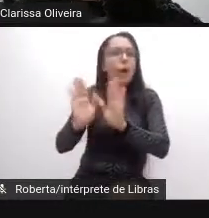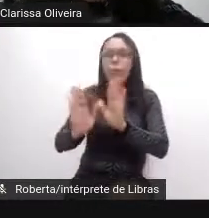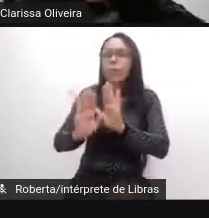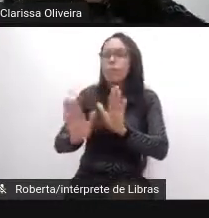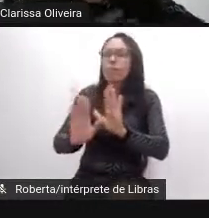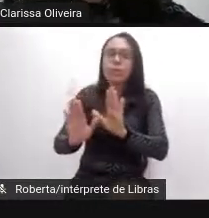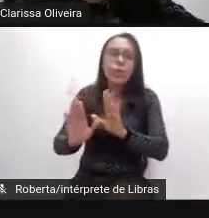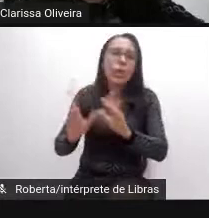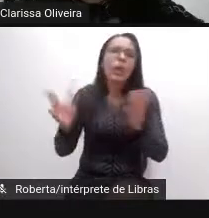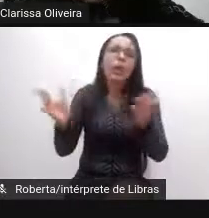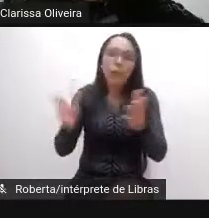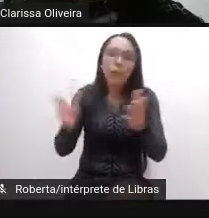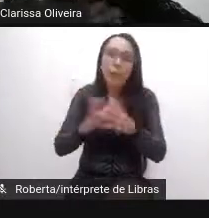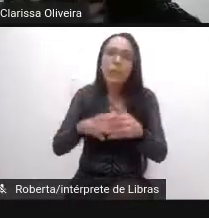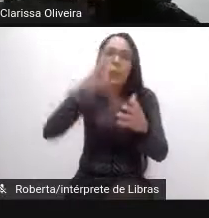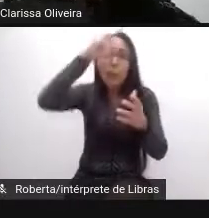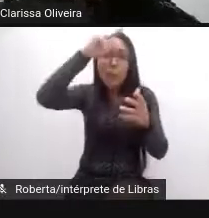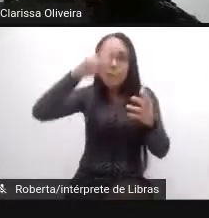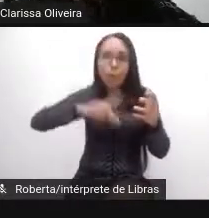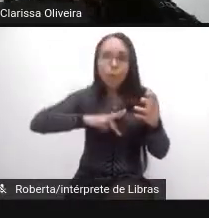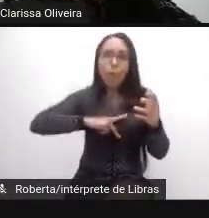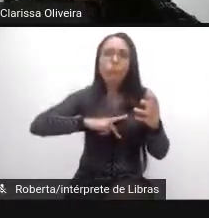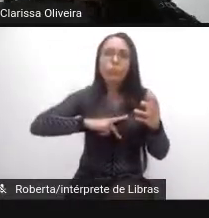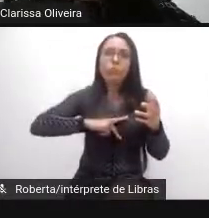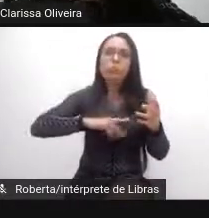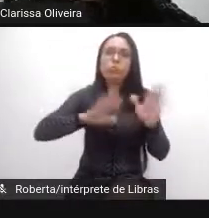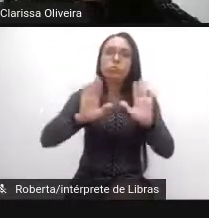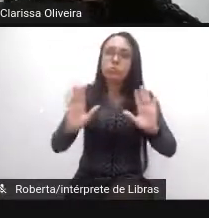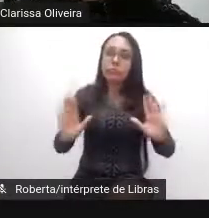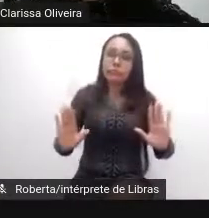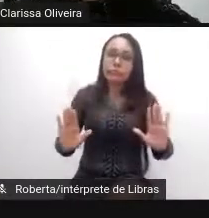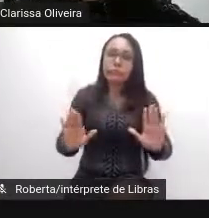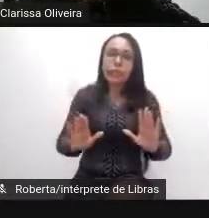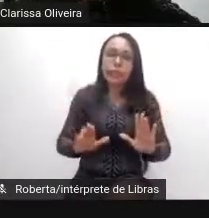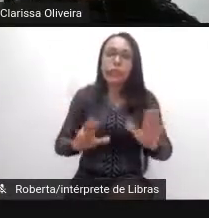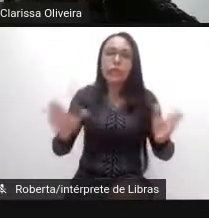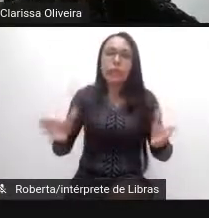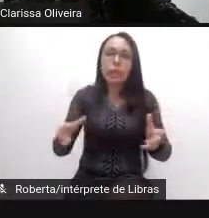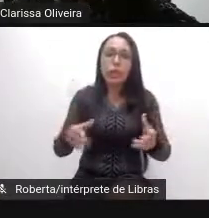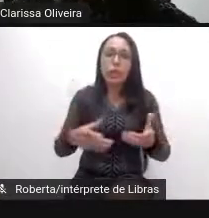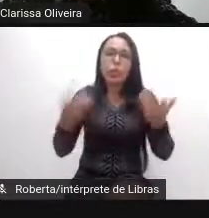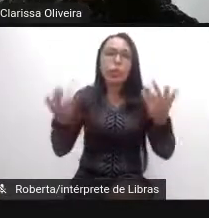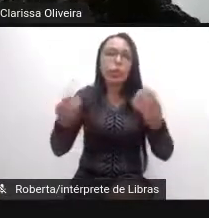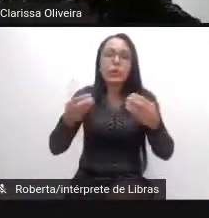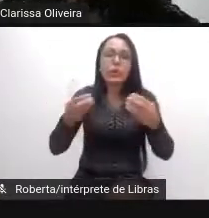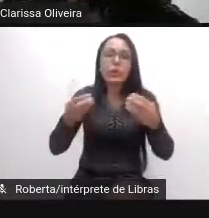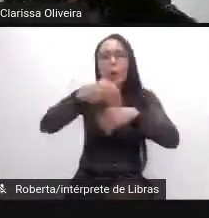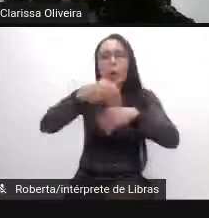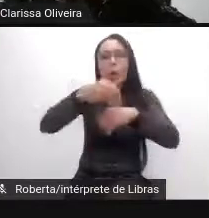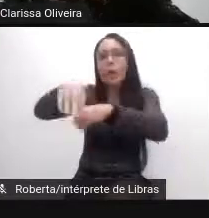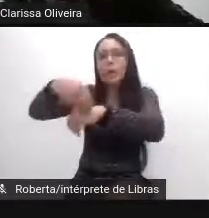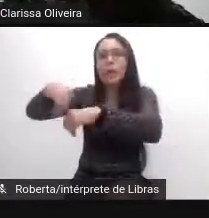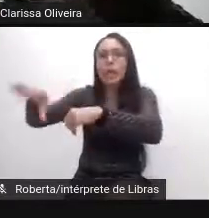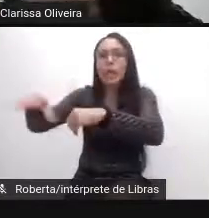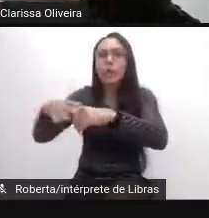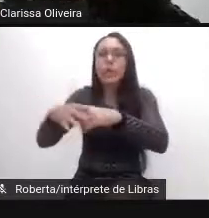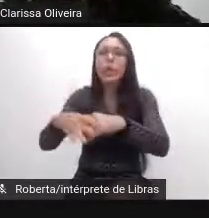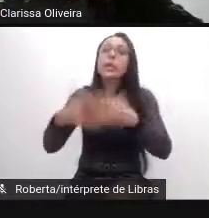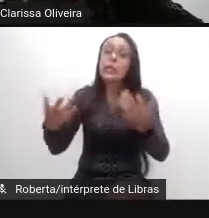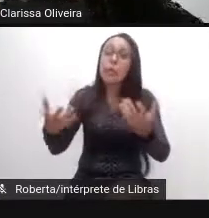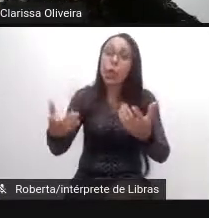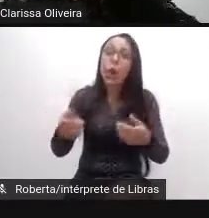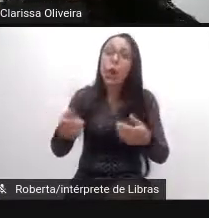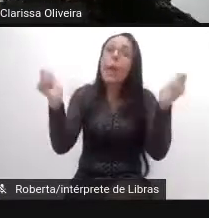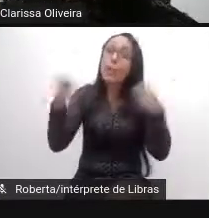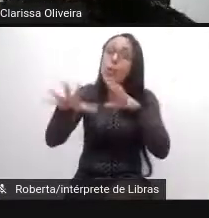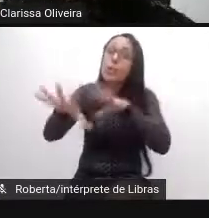porque é um objeto pessoal. Você não pode estar compartilhando esse tipo de objetos, porque você pode se contaminar ou levar